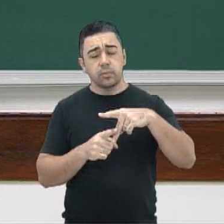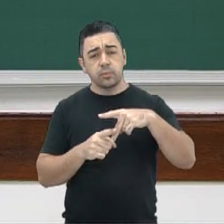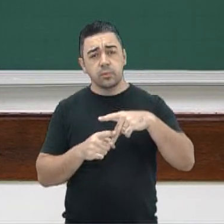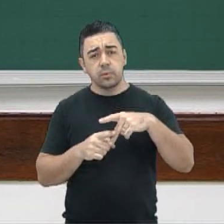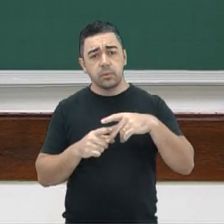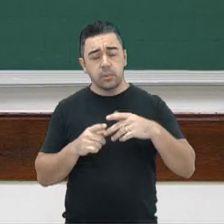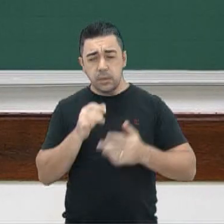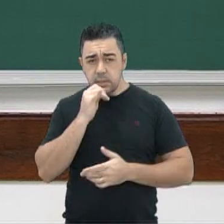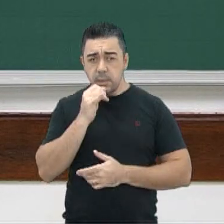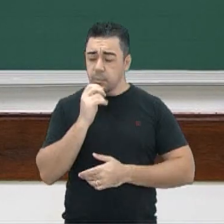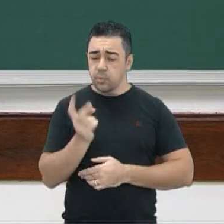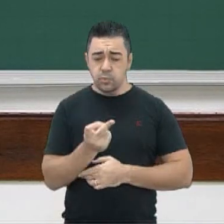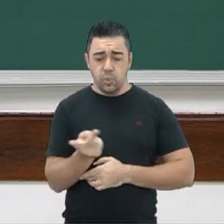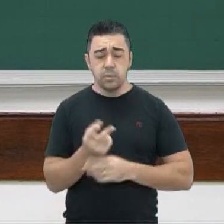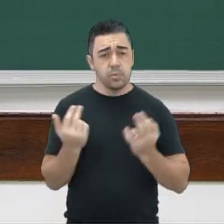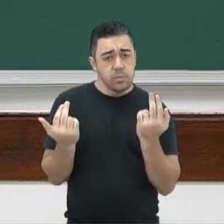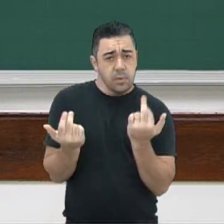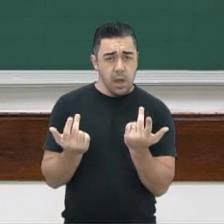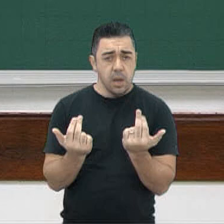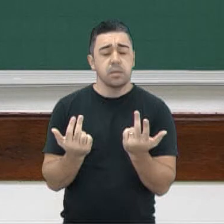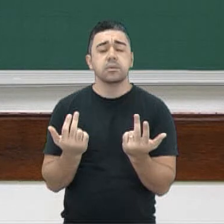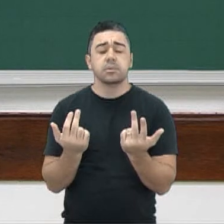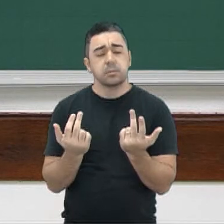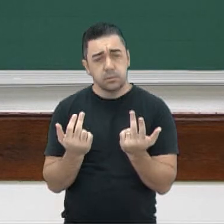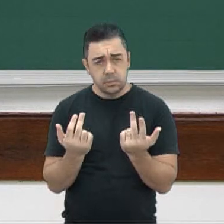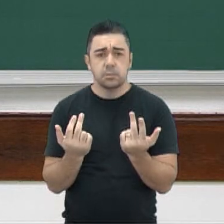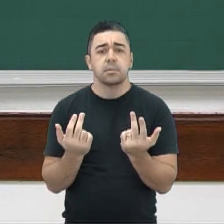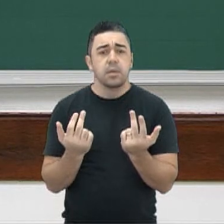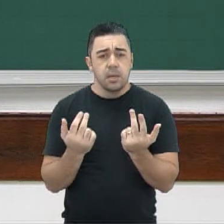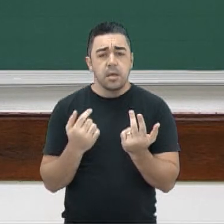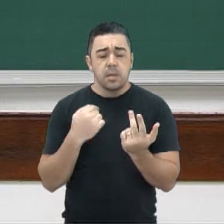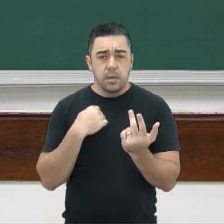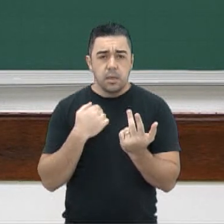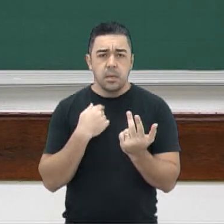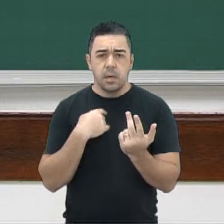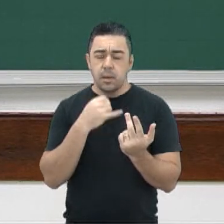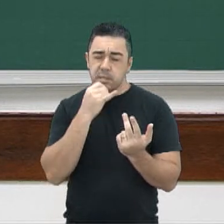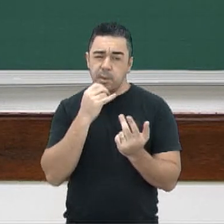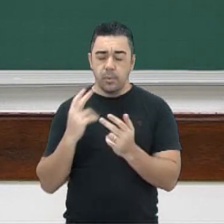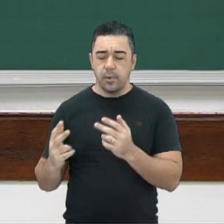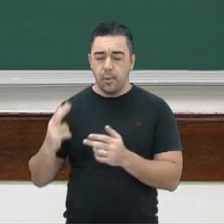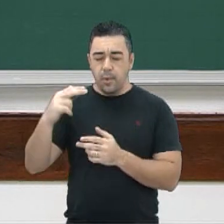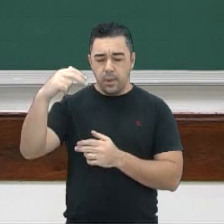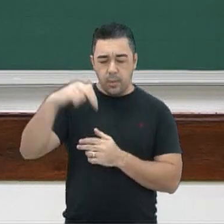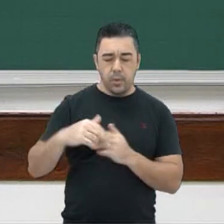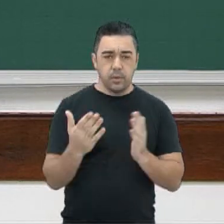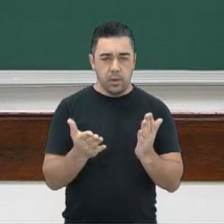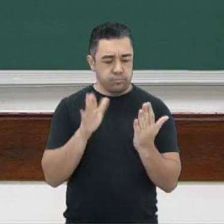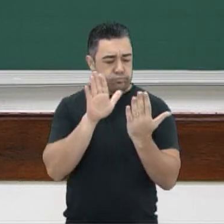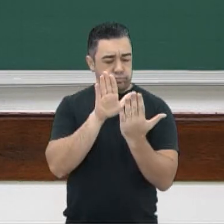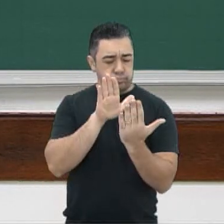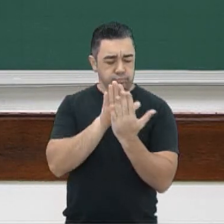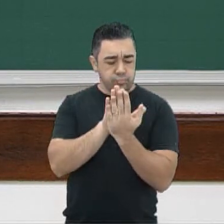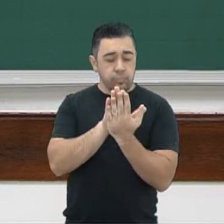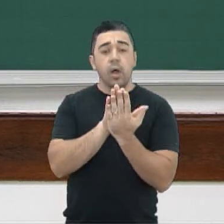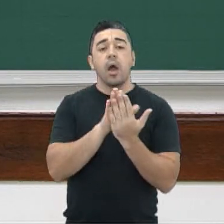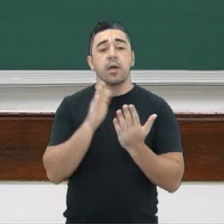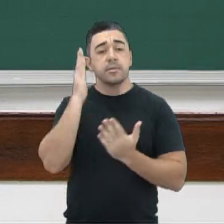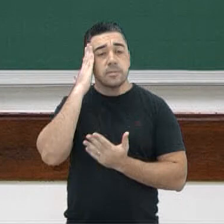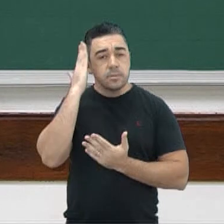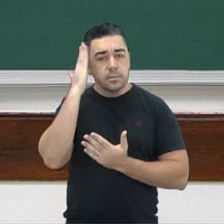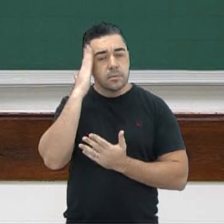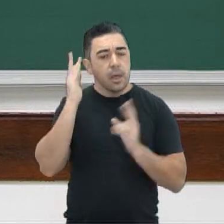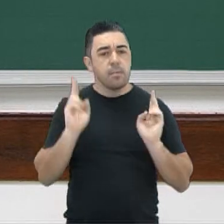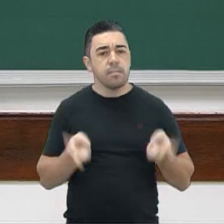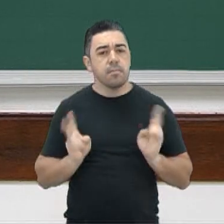lado, e ambos são congruentes, e se eu recortar o desenho, colocar um sobre o outro, eu sei que eles